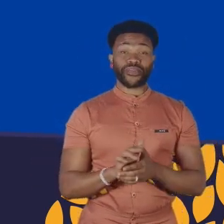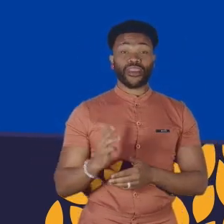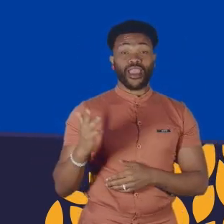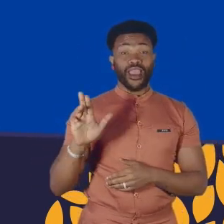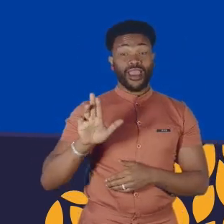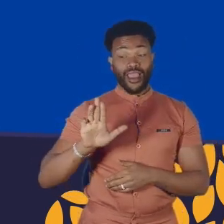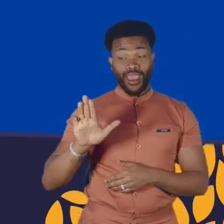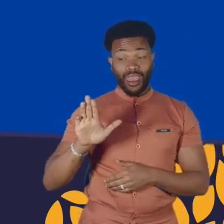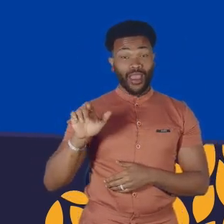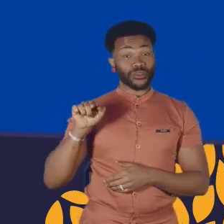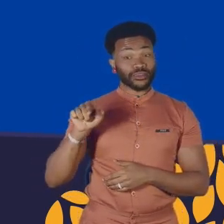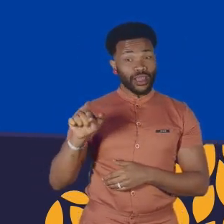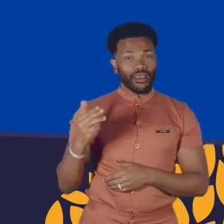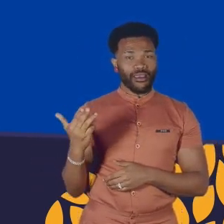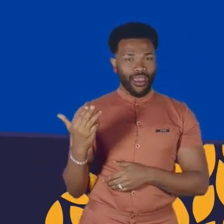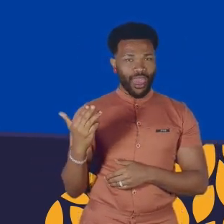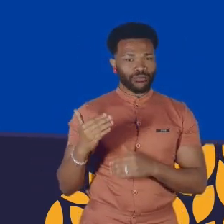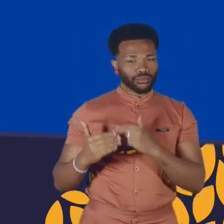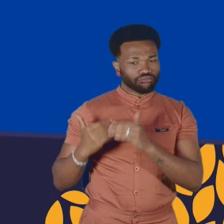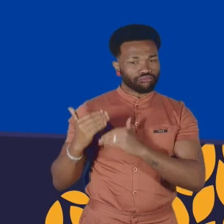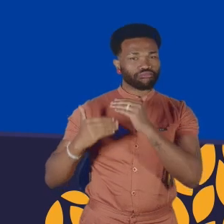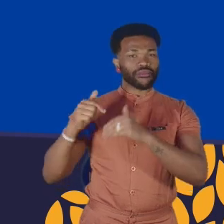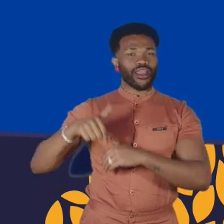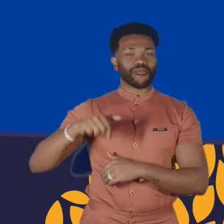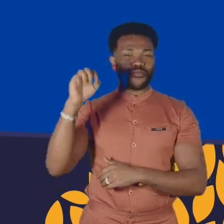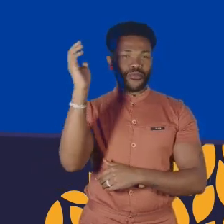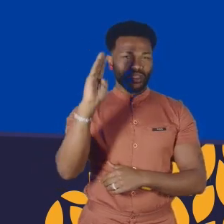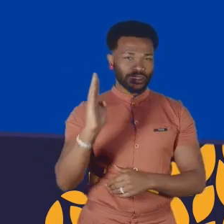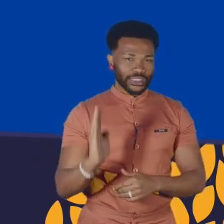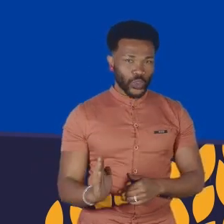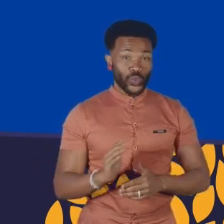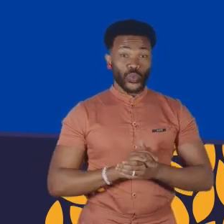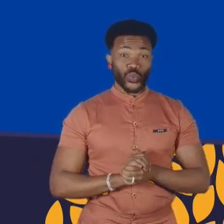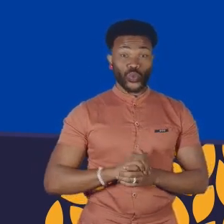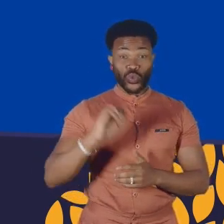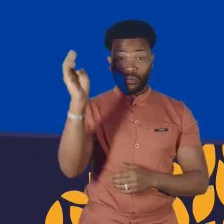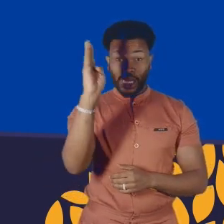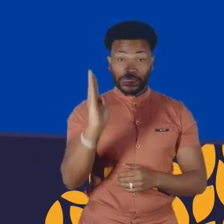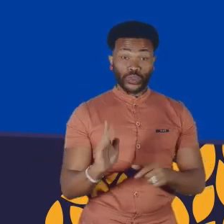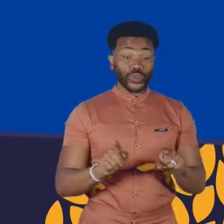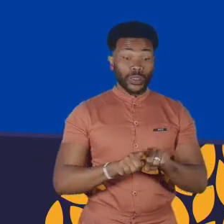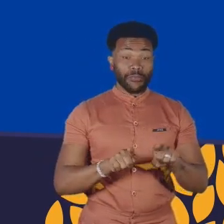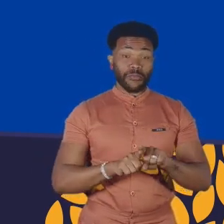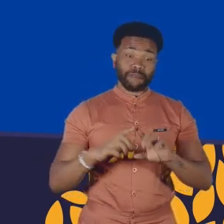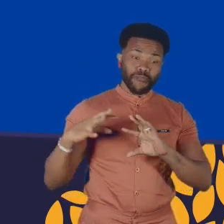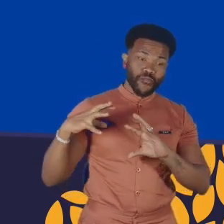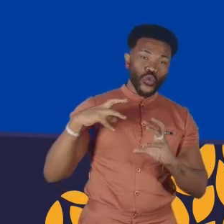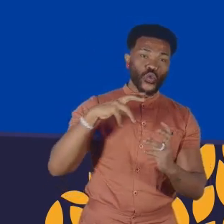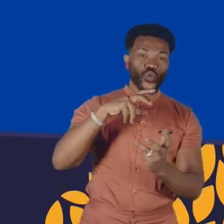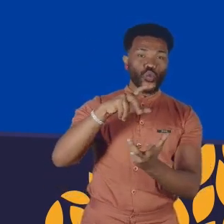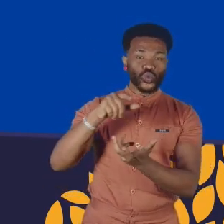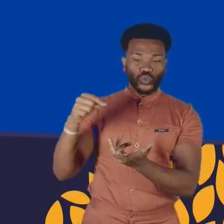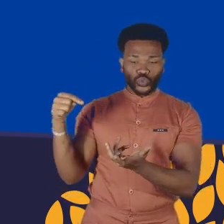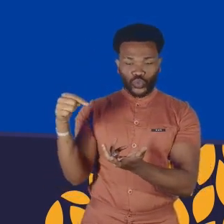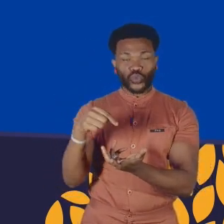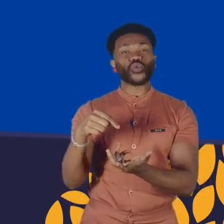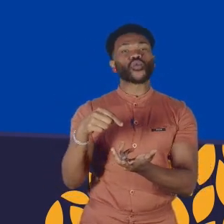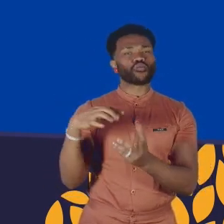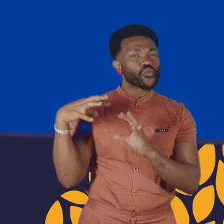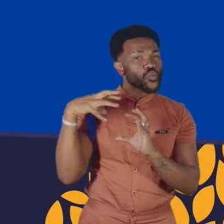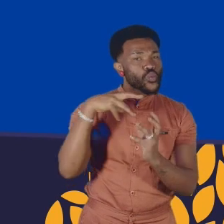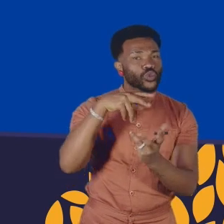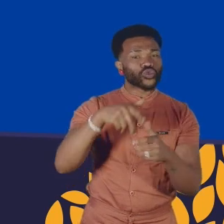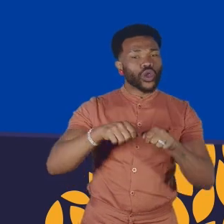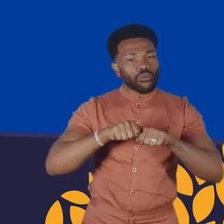vem evoluindo muito aqui no Brasil. Não só no Brasil, como no mundo. Vem se tornando uma tendência